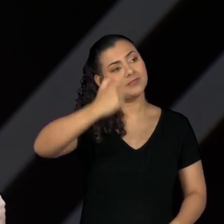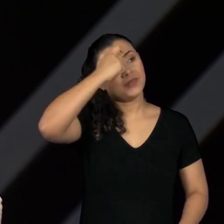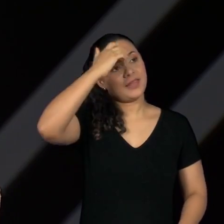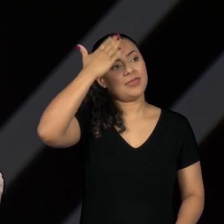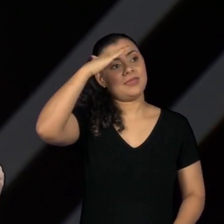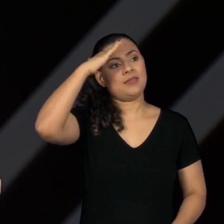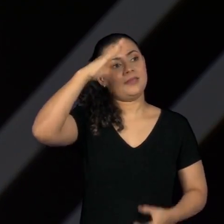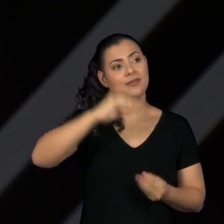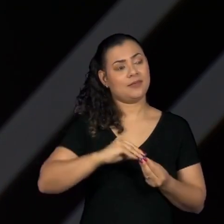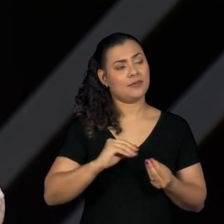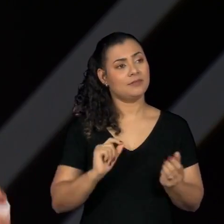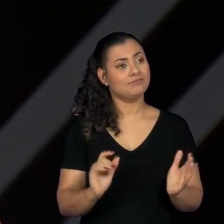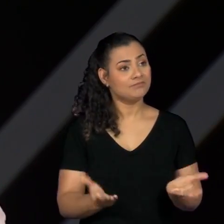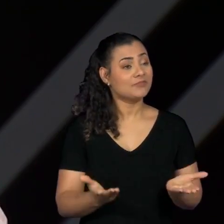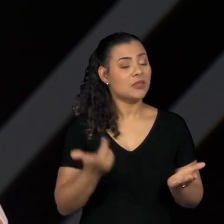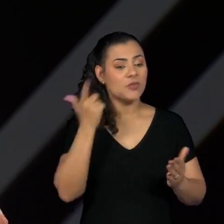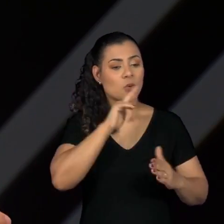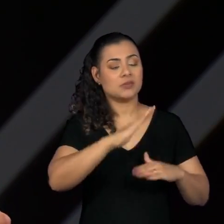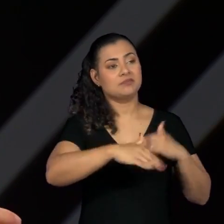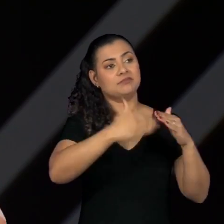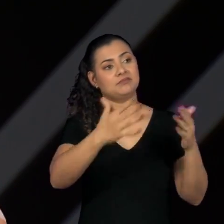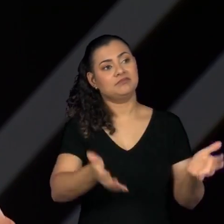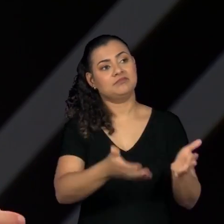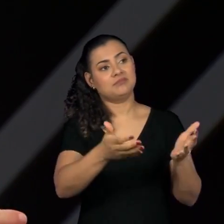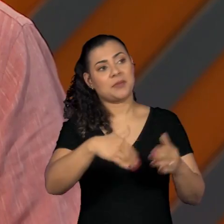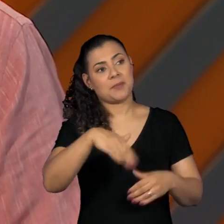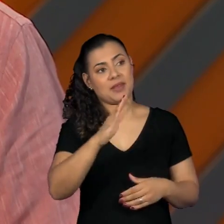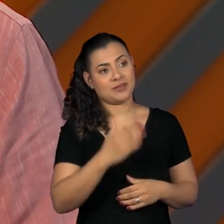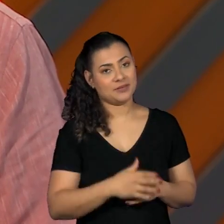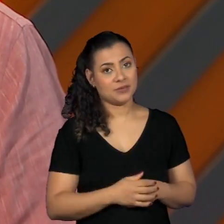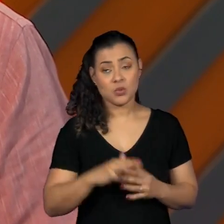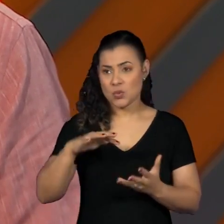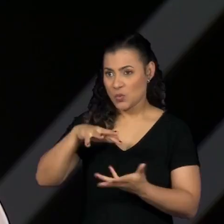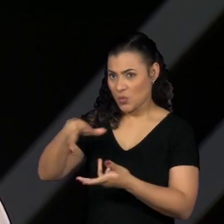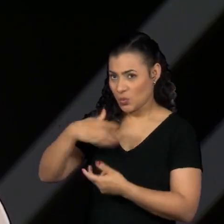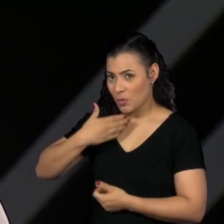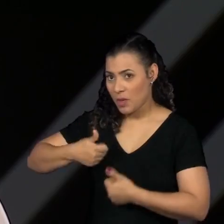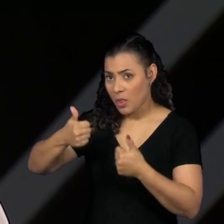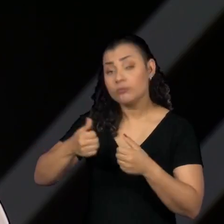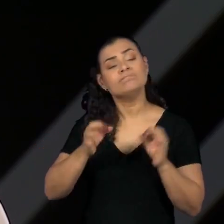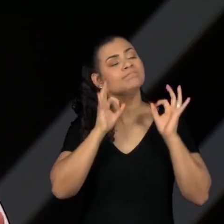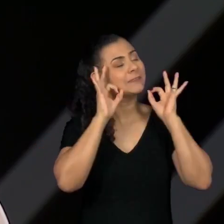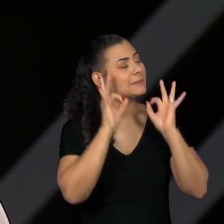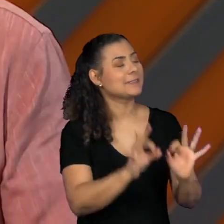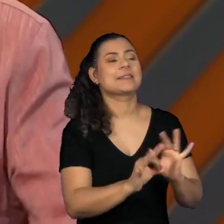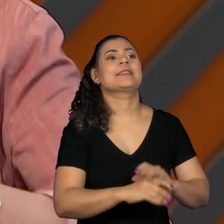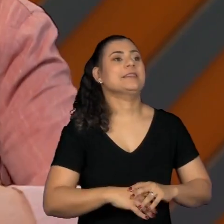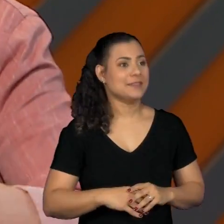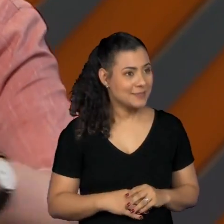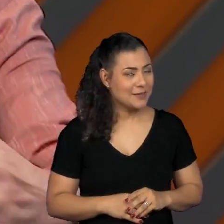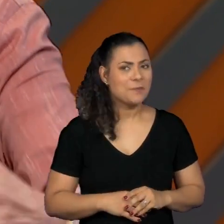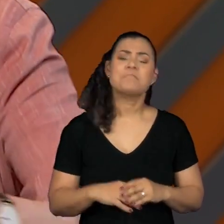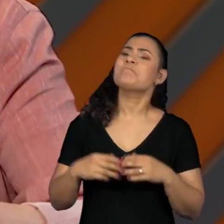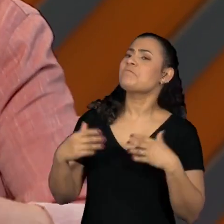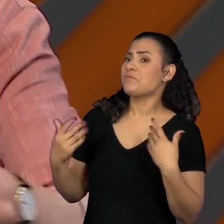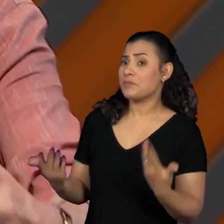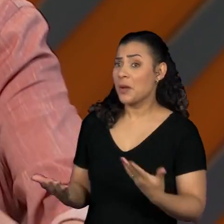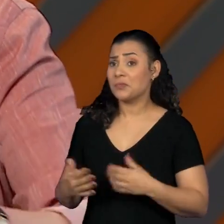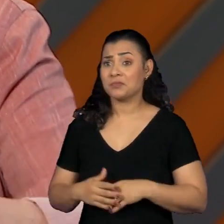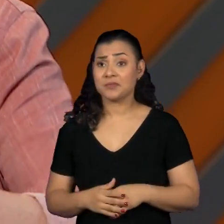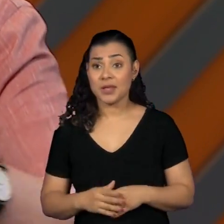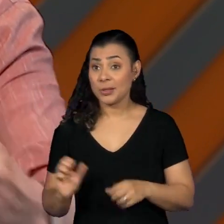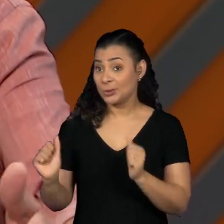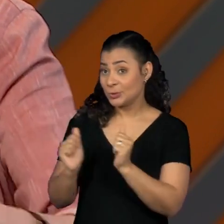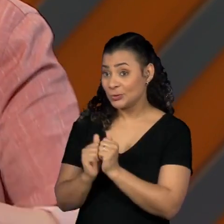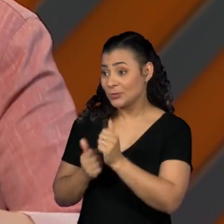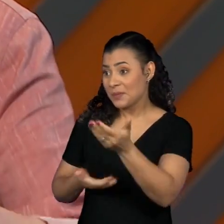disso, a gente vai construir muito mais. O mundo melhora. Com certeza. E por falar em estar